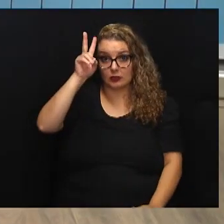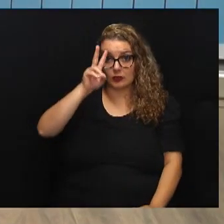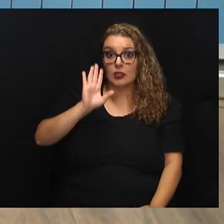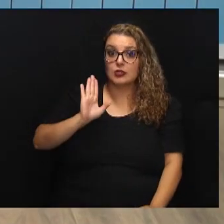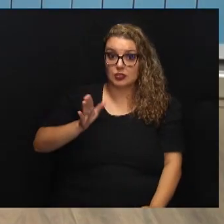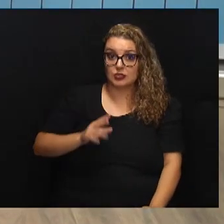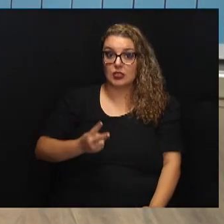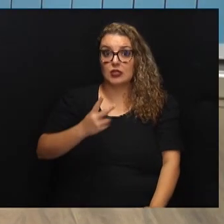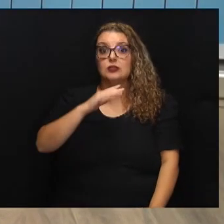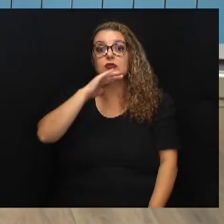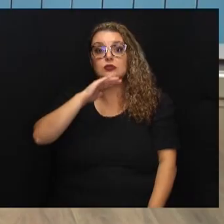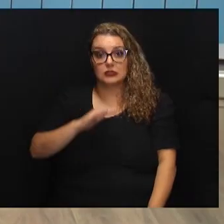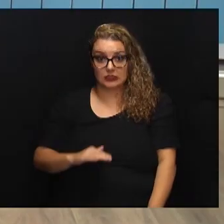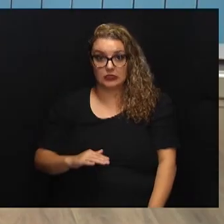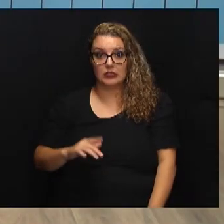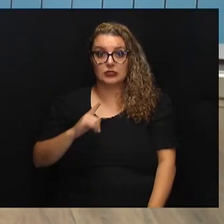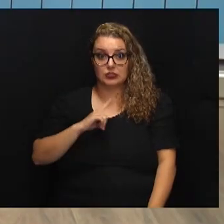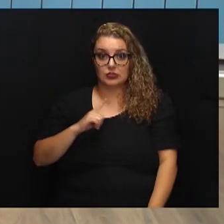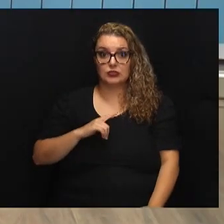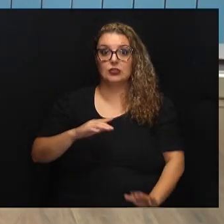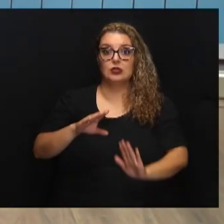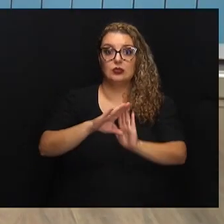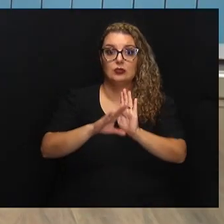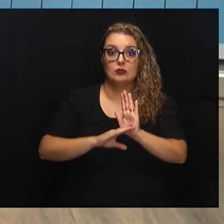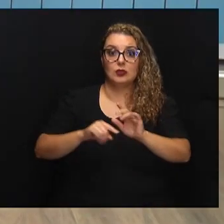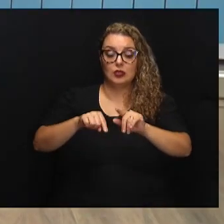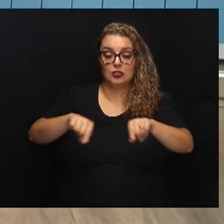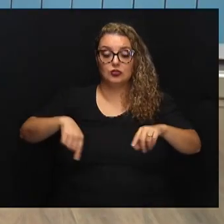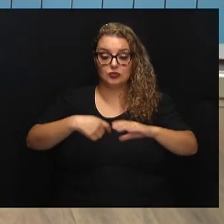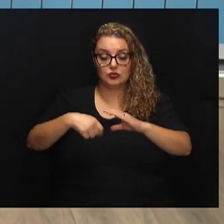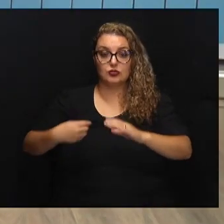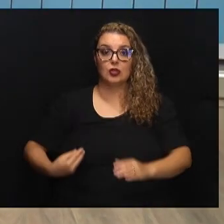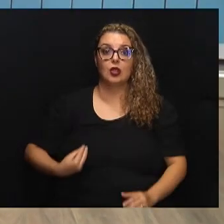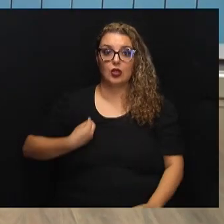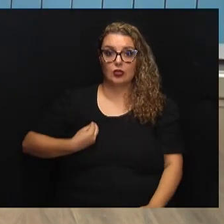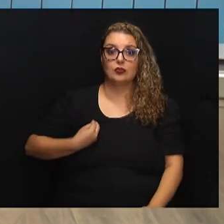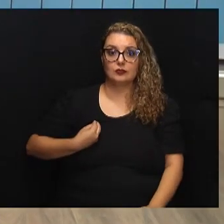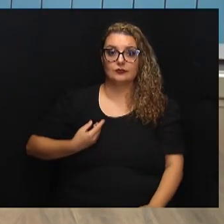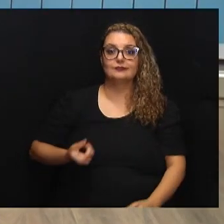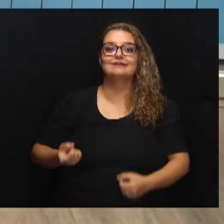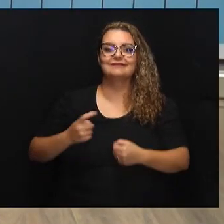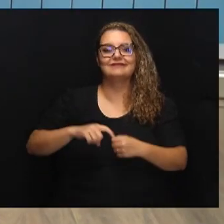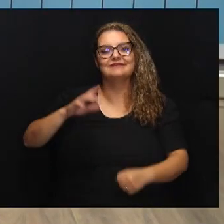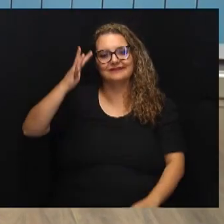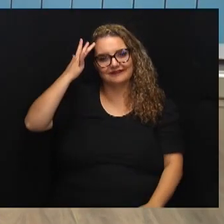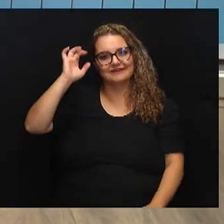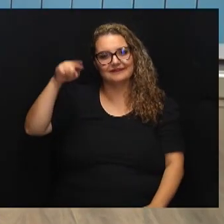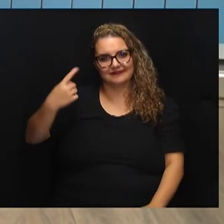pouco, às 2 horas da tarde, tem o programa Estúdio Câmara ao vivo. Eu volto amanhã com o